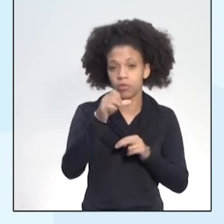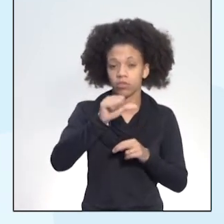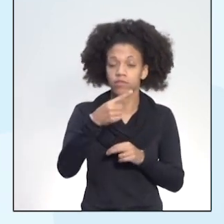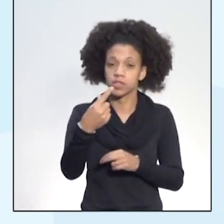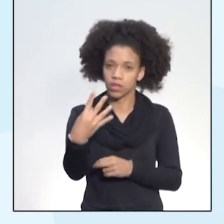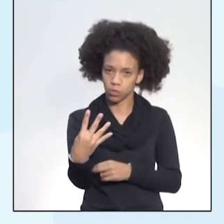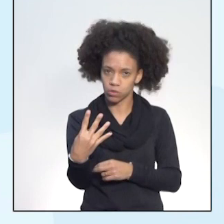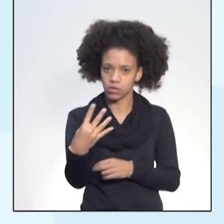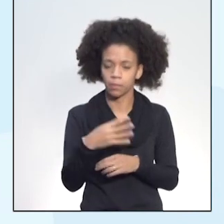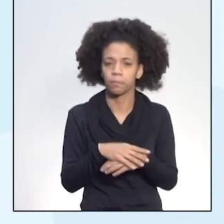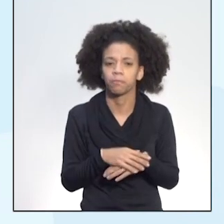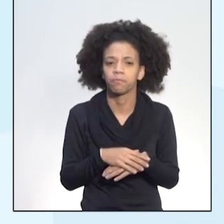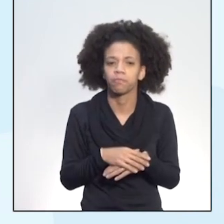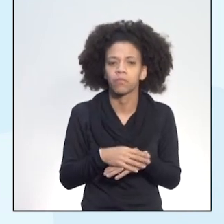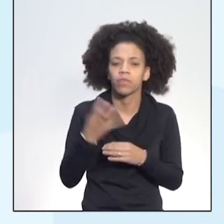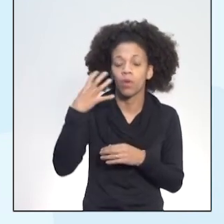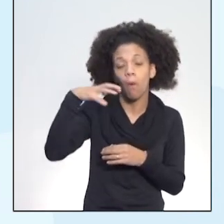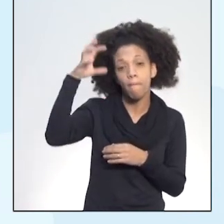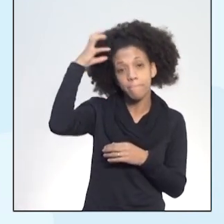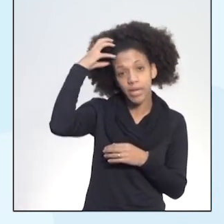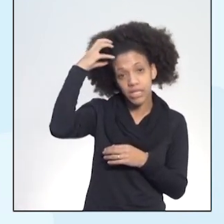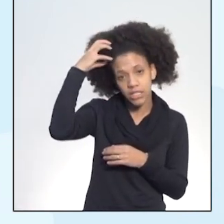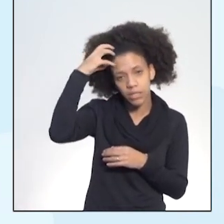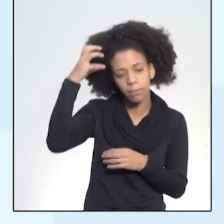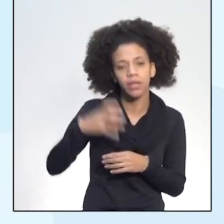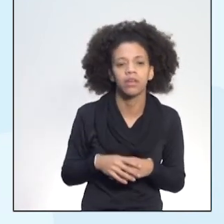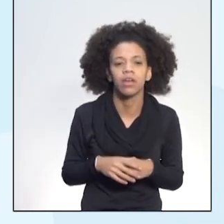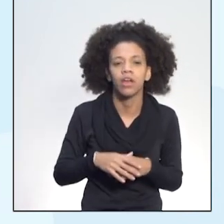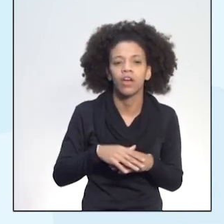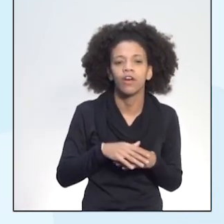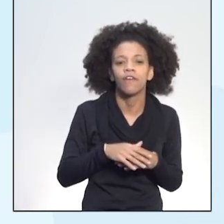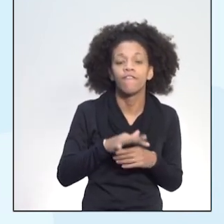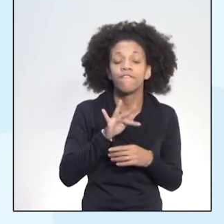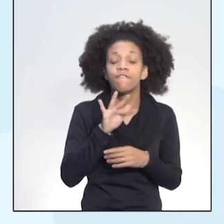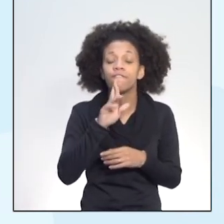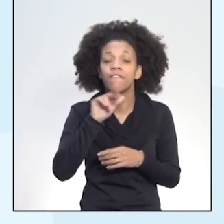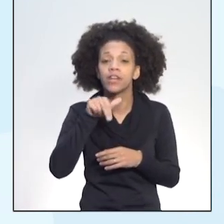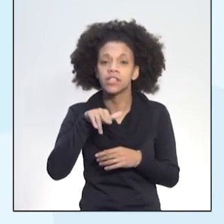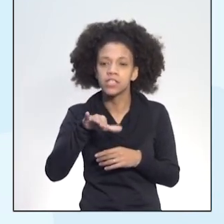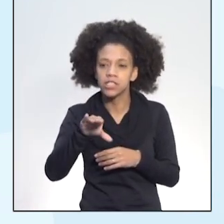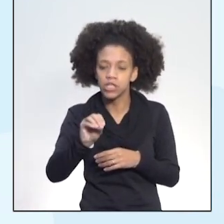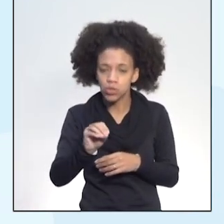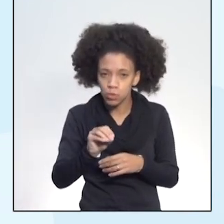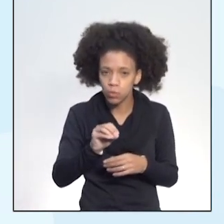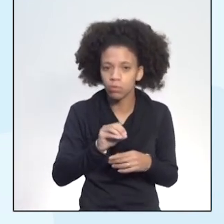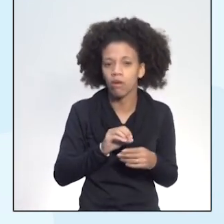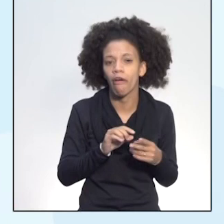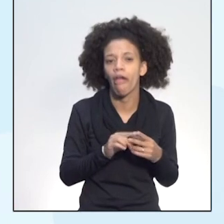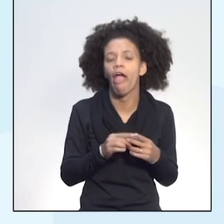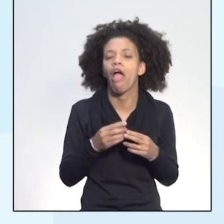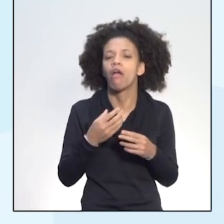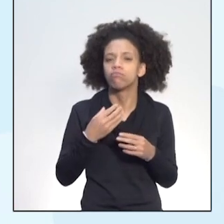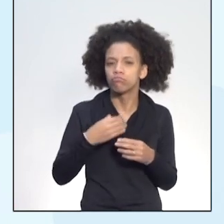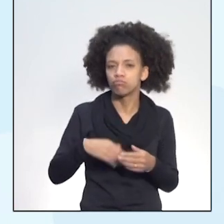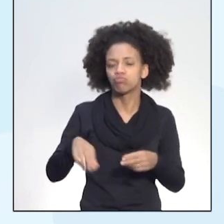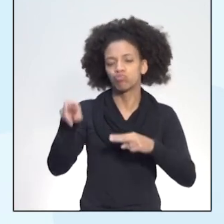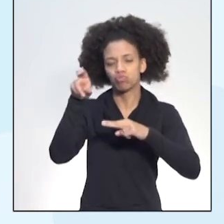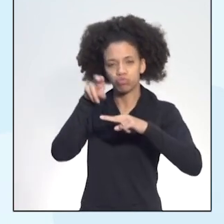1914. O príncipe Francisco Ferdinando, herdeiro do trono da Áustria,